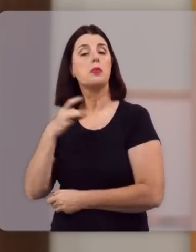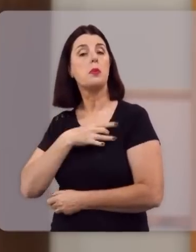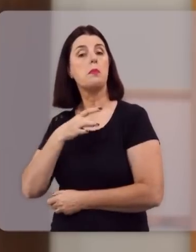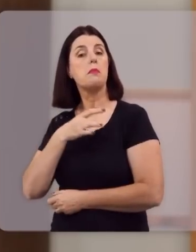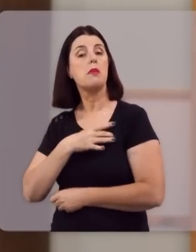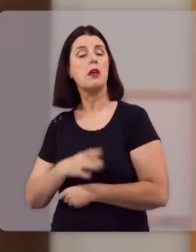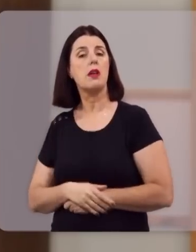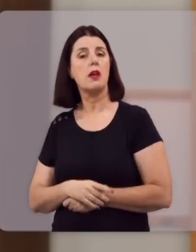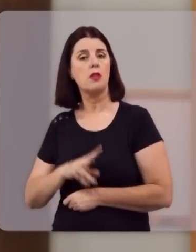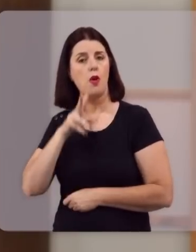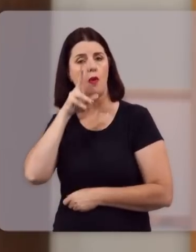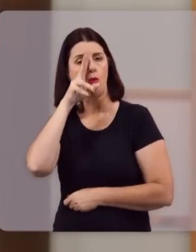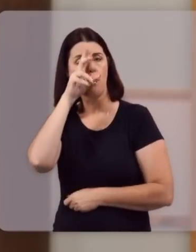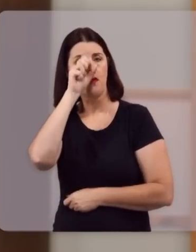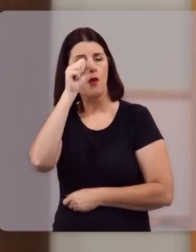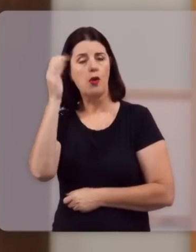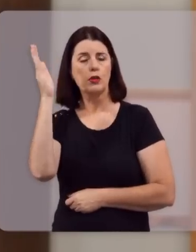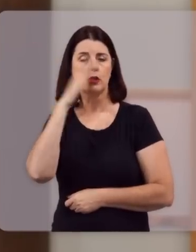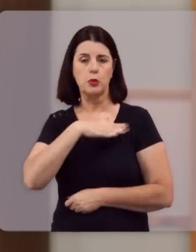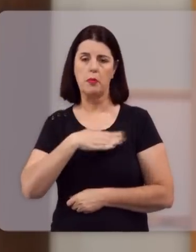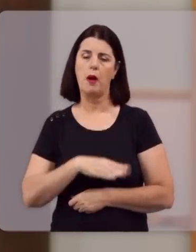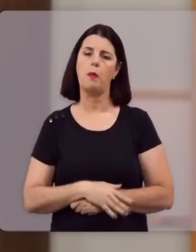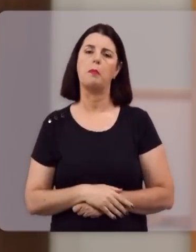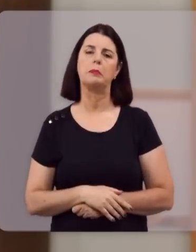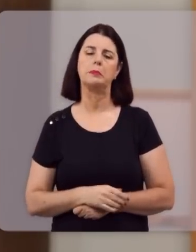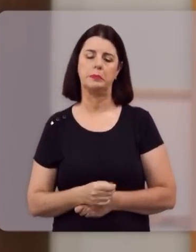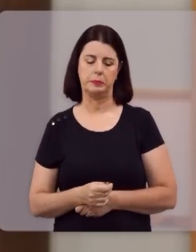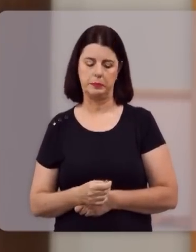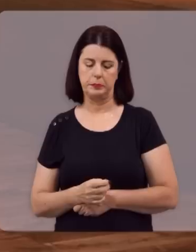e forças espirituais do mal.